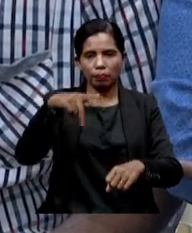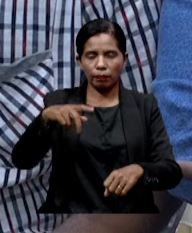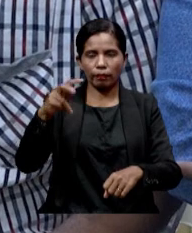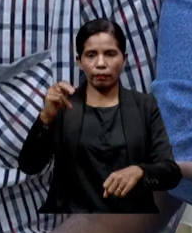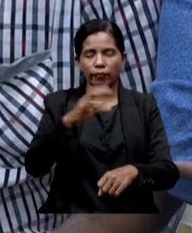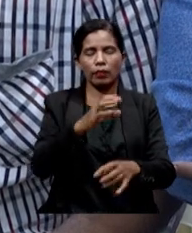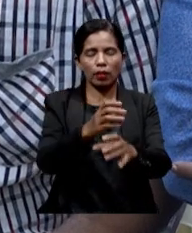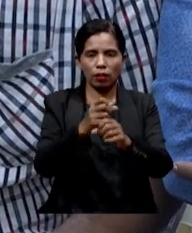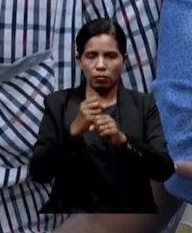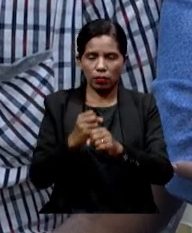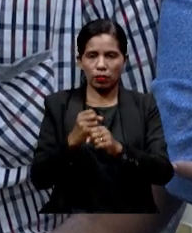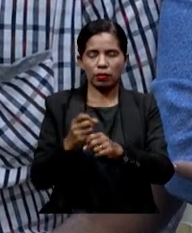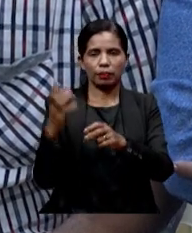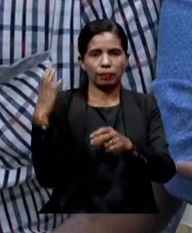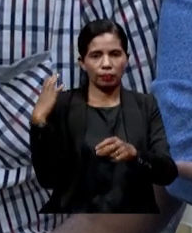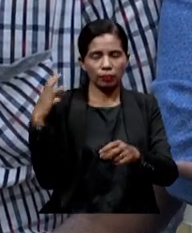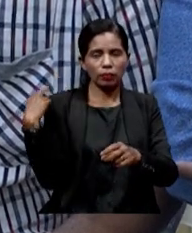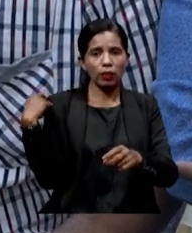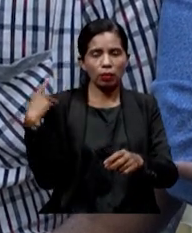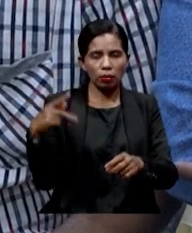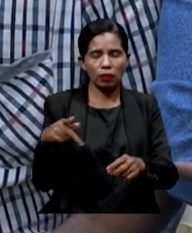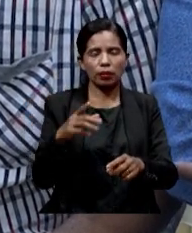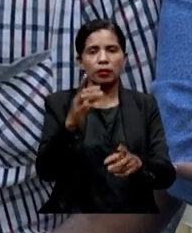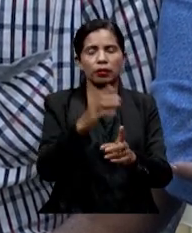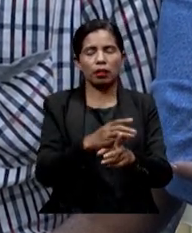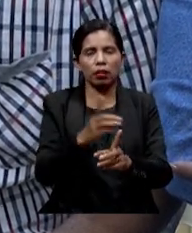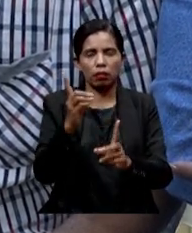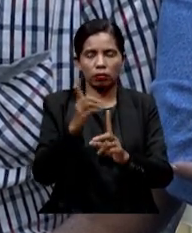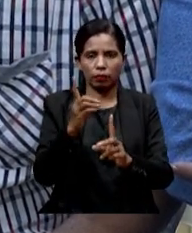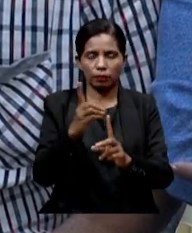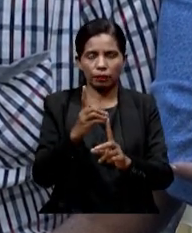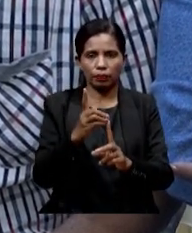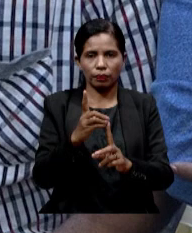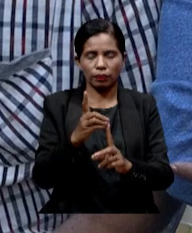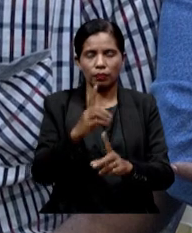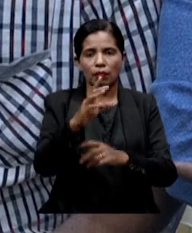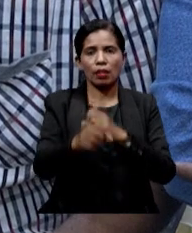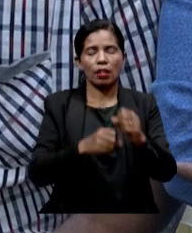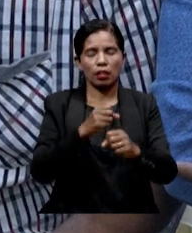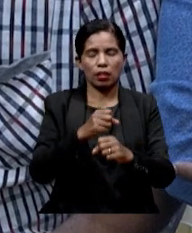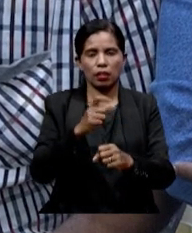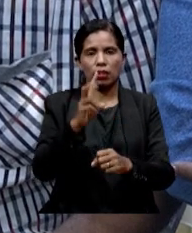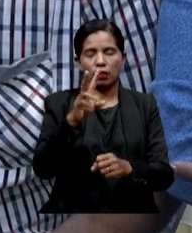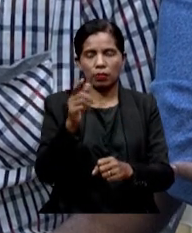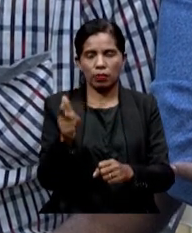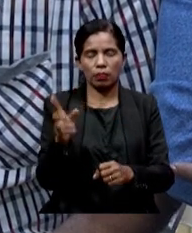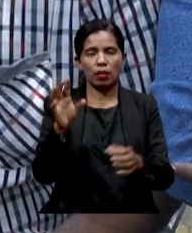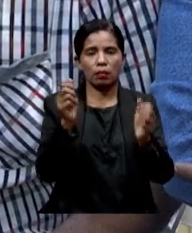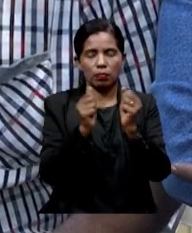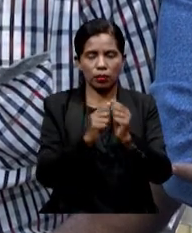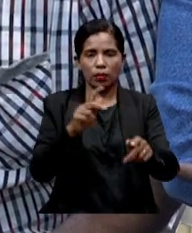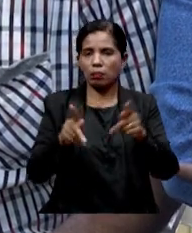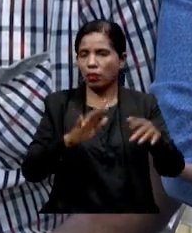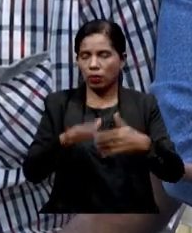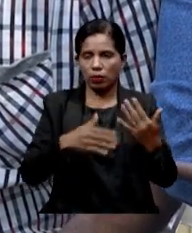Nebe simona pose, iha loron san nure sin walu, bulan juni, dina di hurua, rua nure sin rua. Hamutu ko militante no kuadro